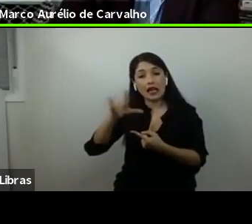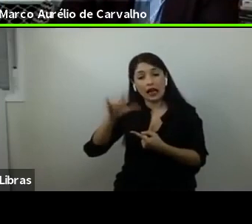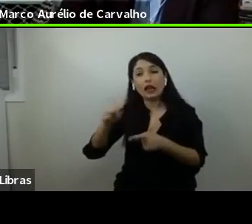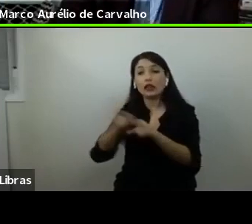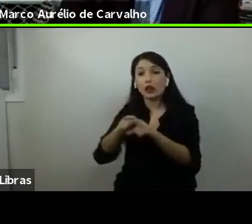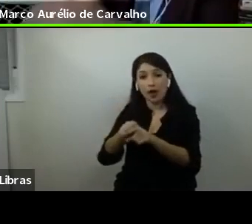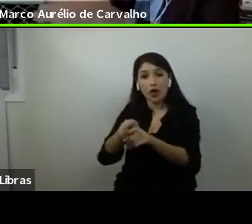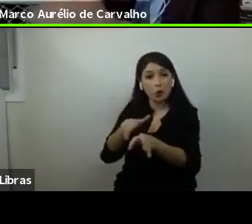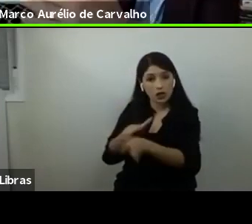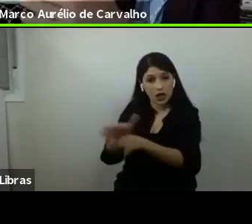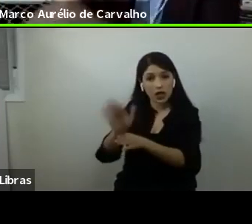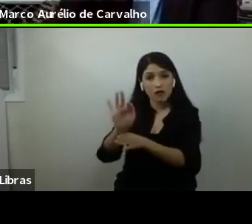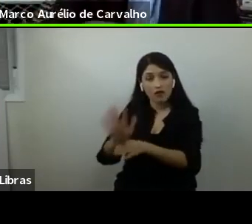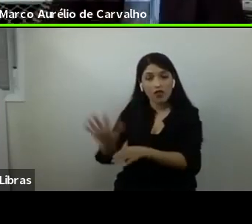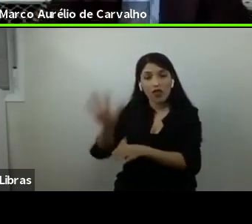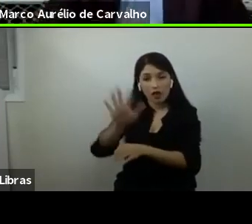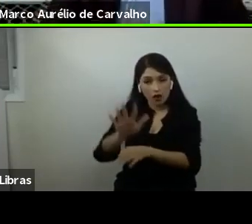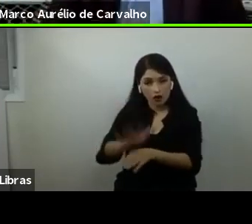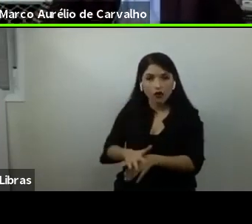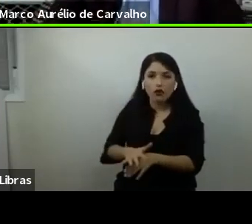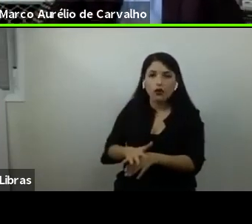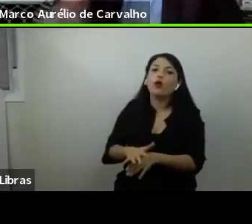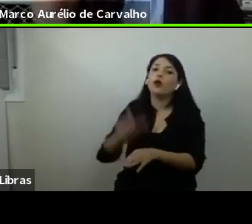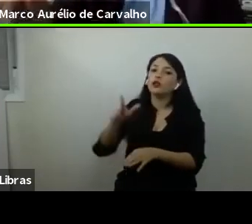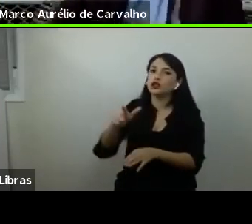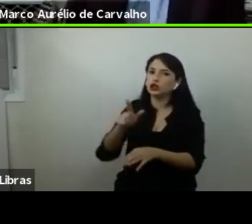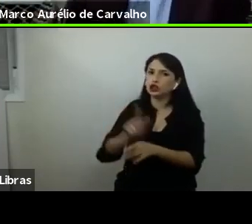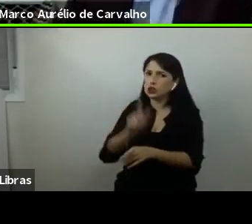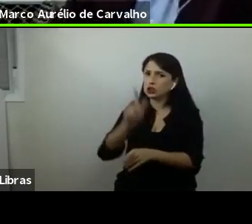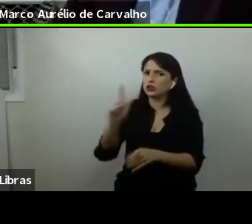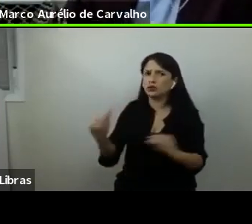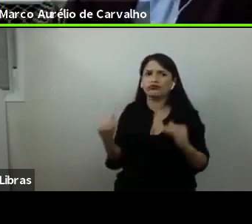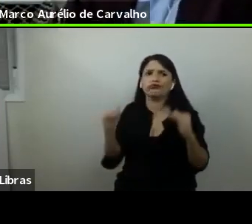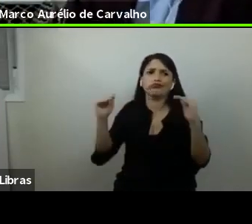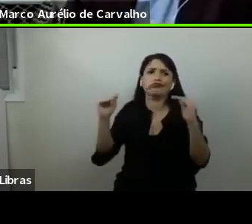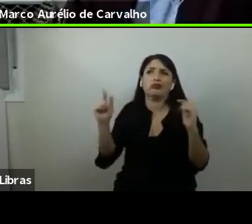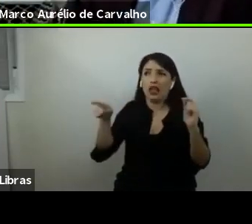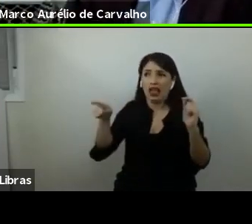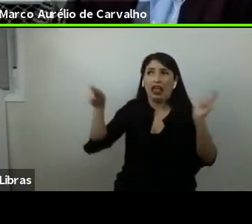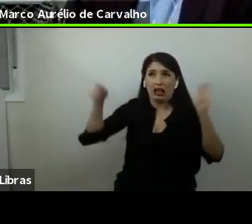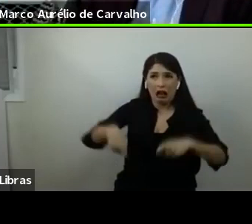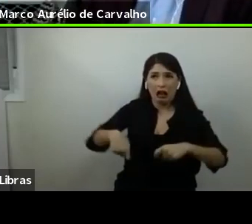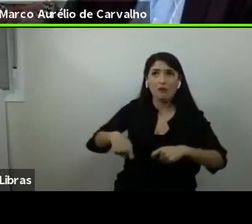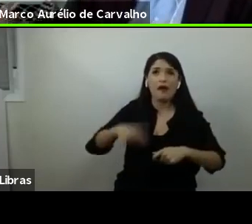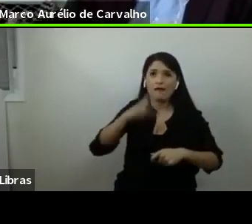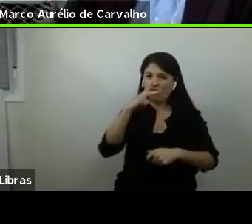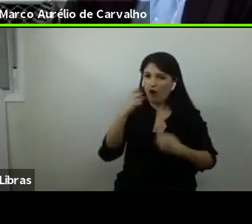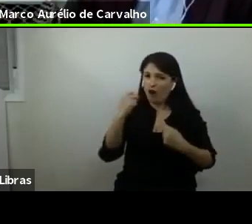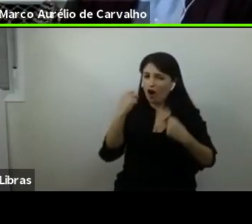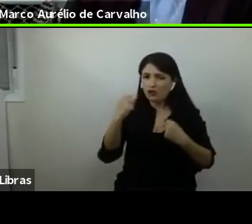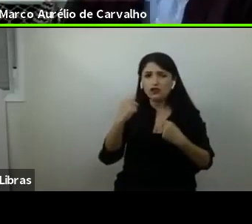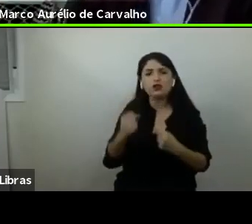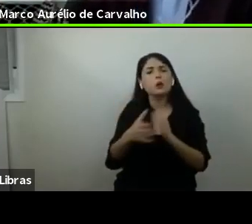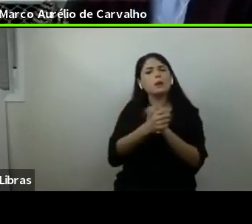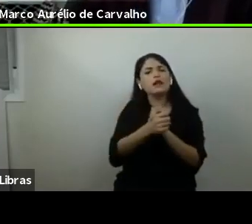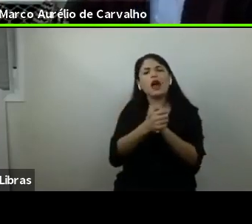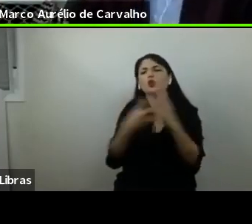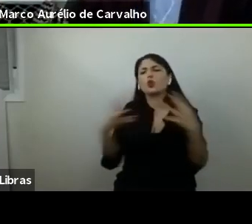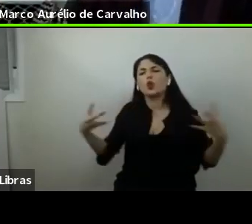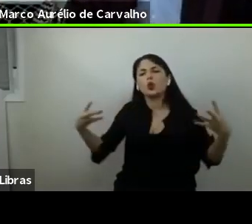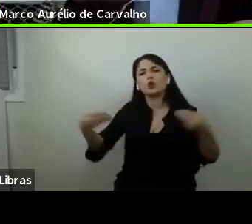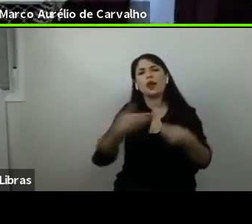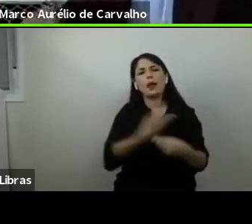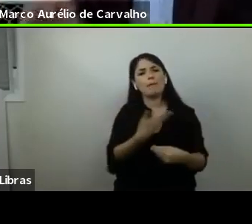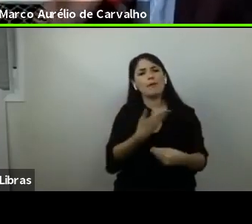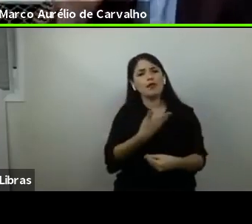sua gestão do maior nível, extremamente capacitada, quero cumprimentar todos os demais colegas advogados que estão conosco